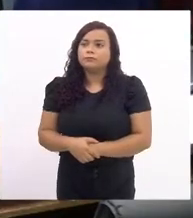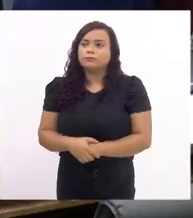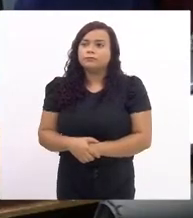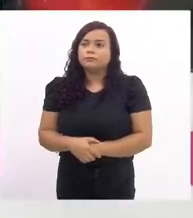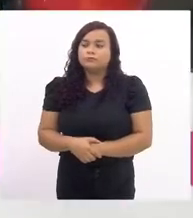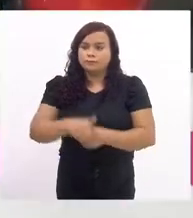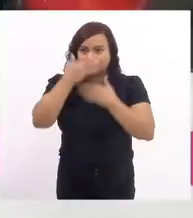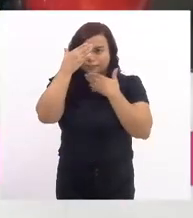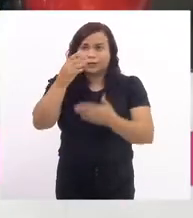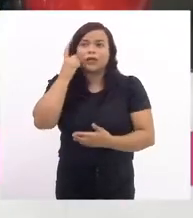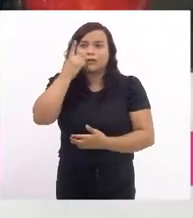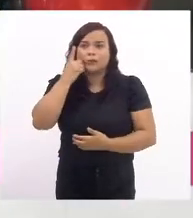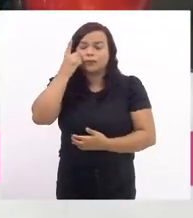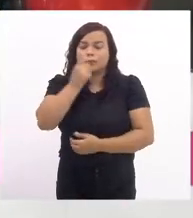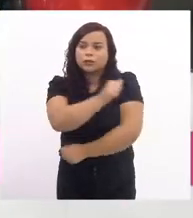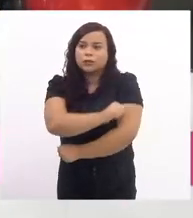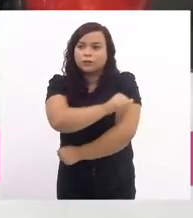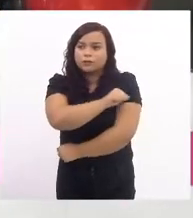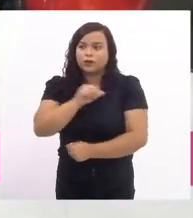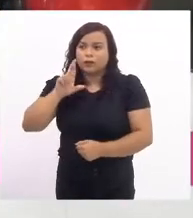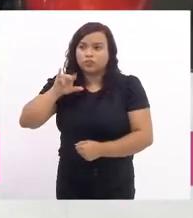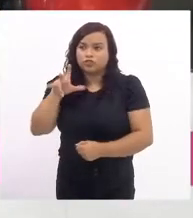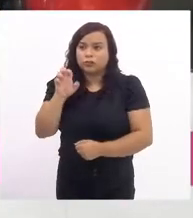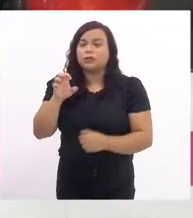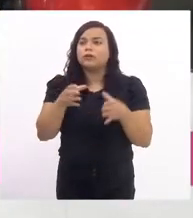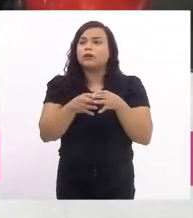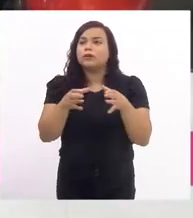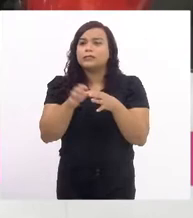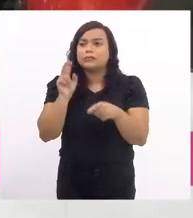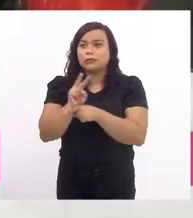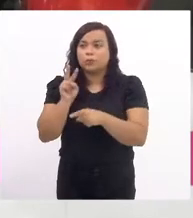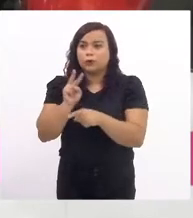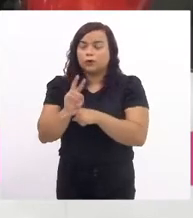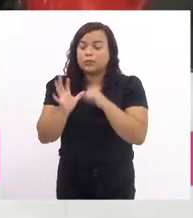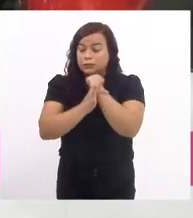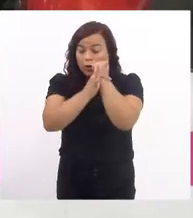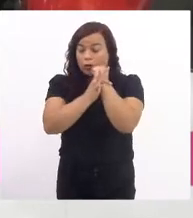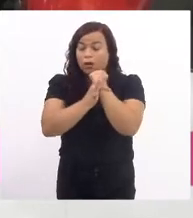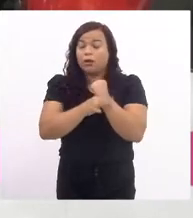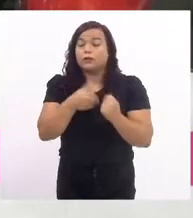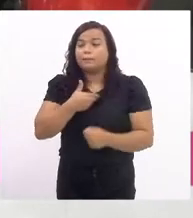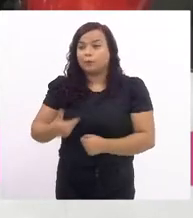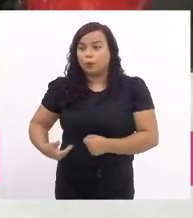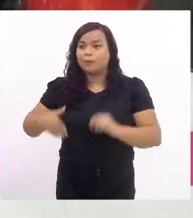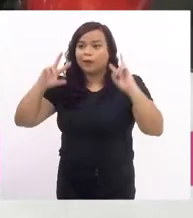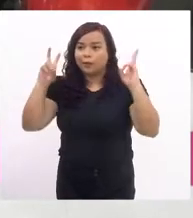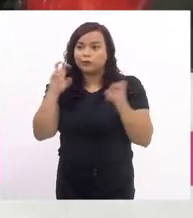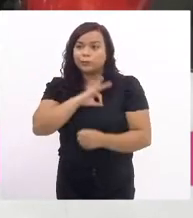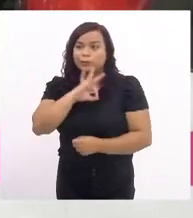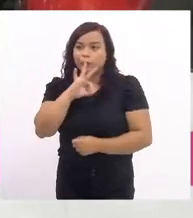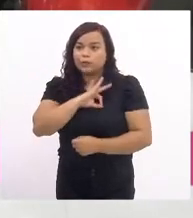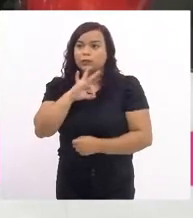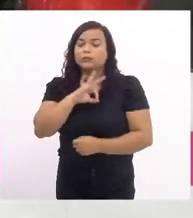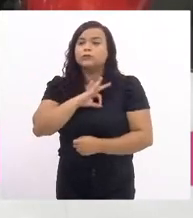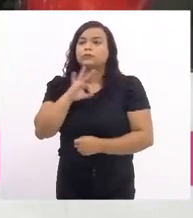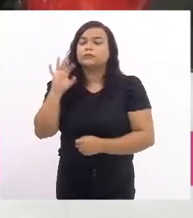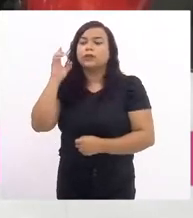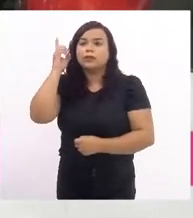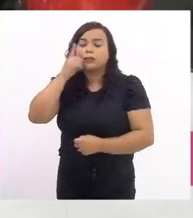Obrigada, deputada Enfermeira Rejane. Pela Comissão de Segurança Pública e Assuntos de Polícia, delegado Carlos Augusto.